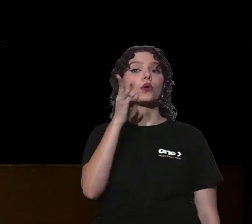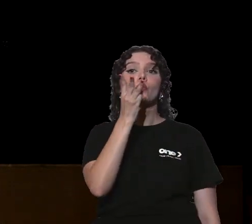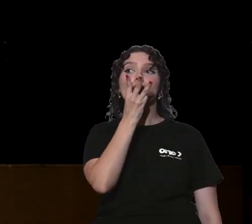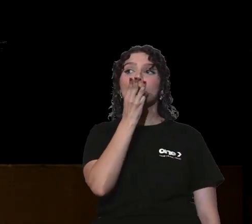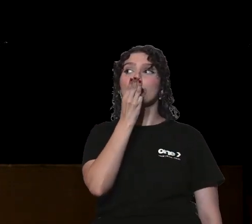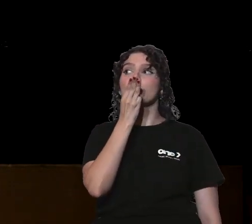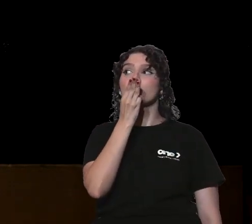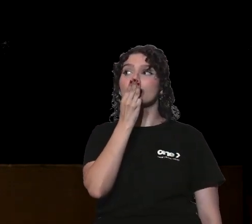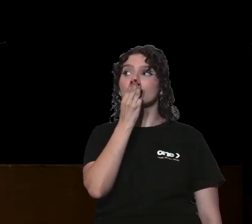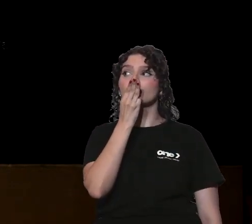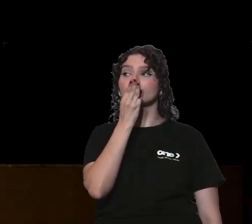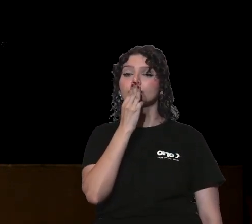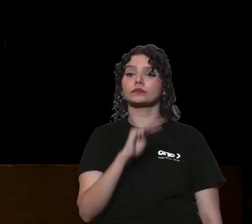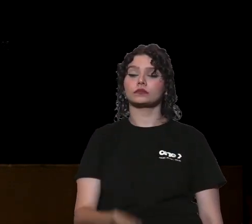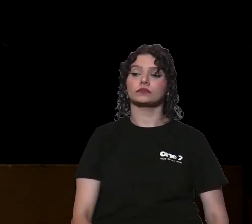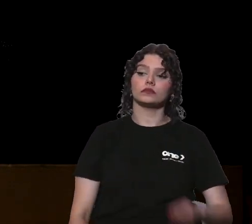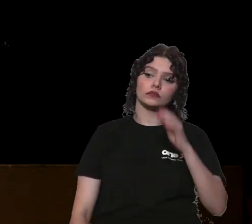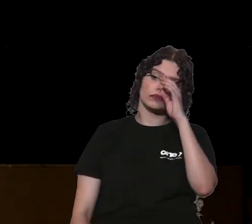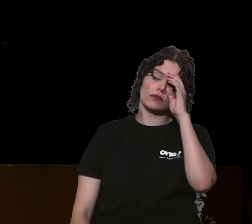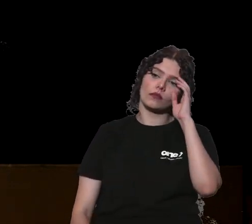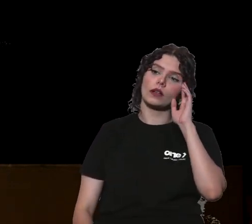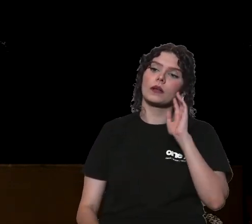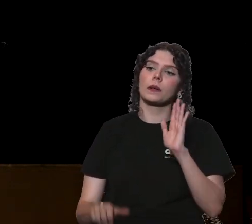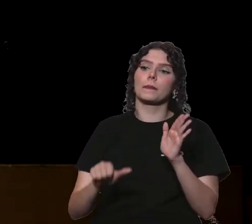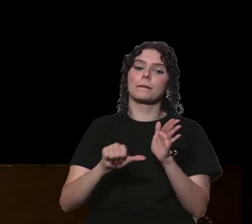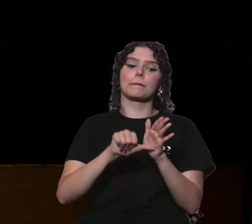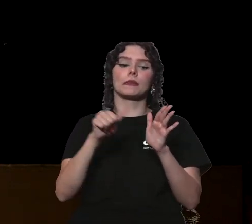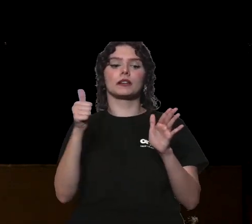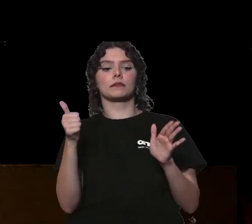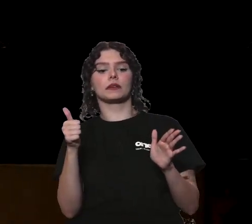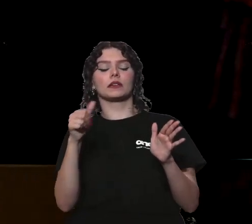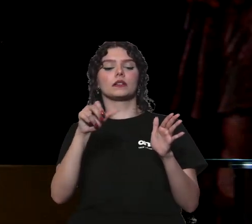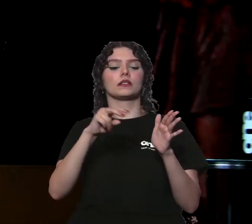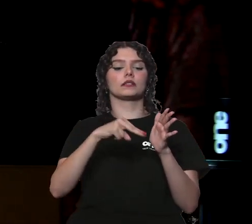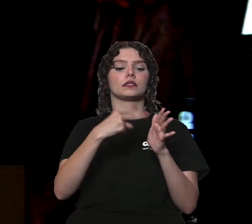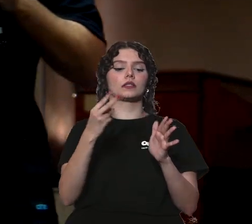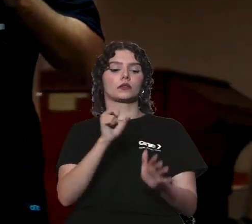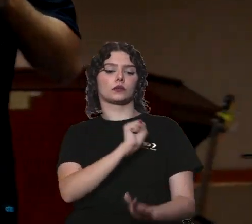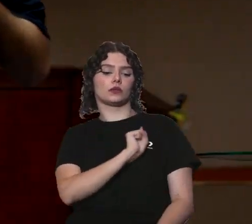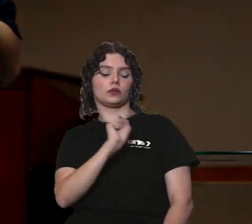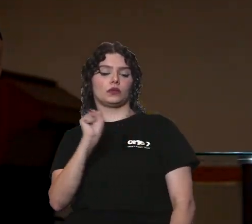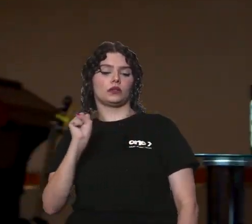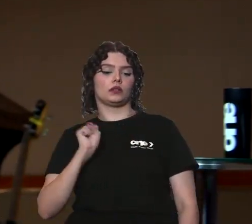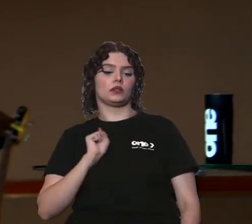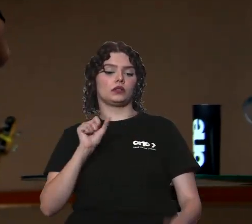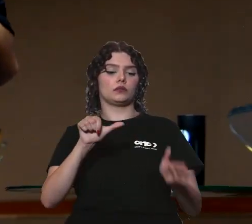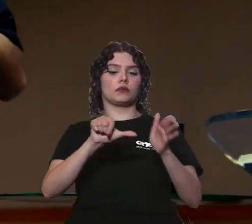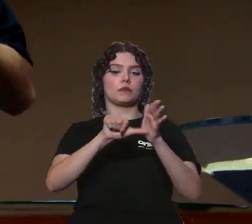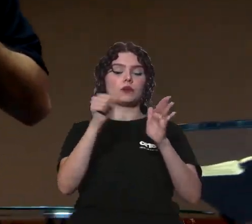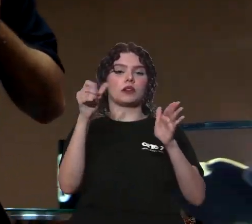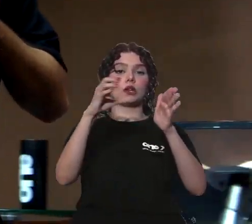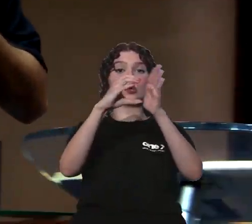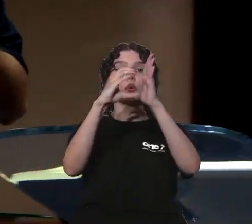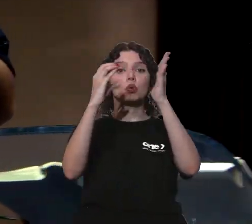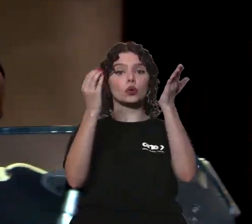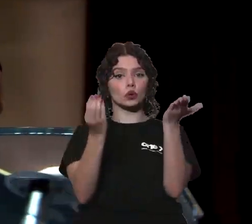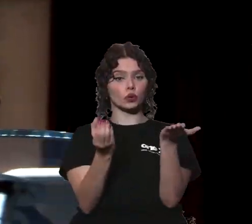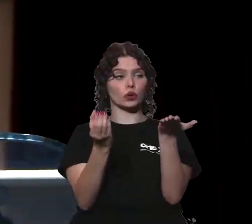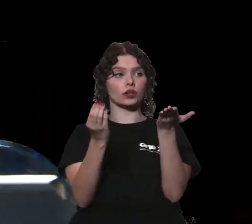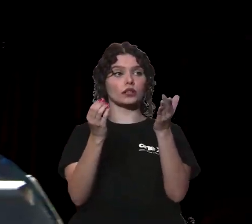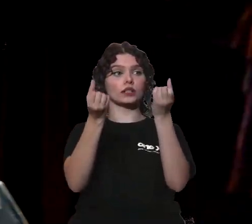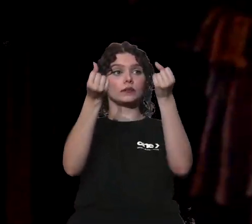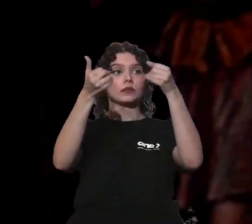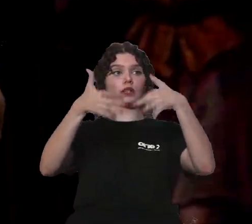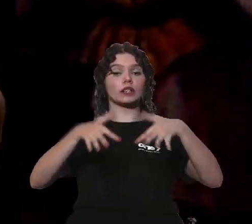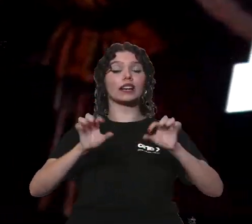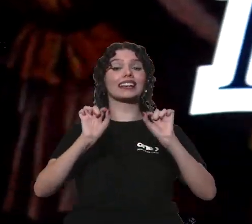nesse texto. Mas os textos de 1º e 2º Samuel, e também de 1ª Crônicas, contam um pouquinho de quem